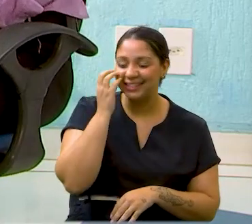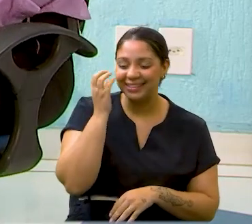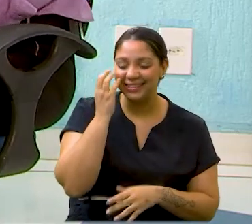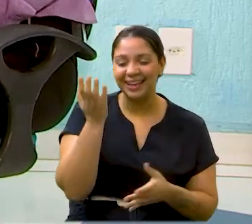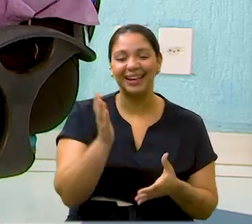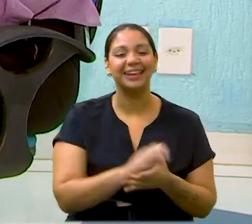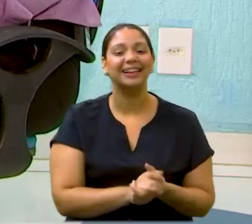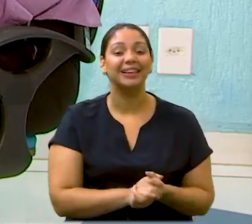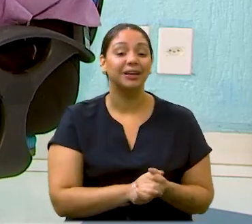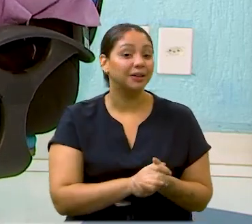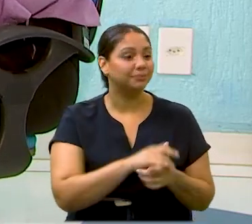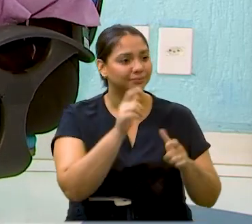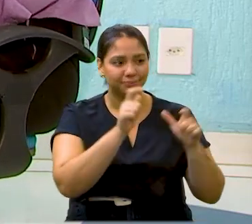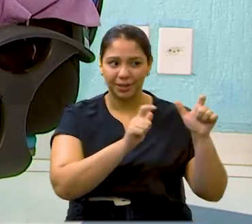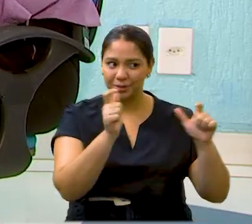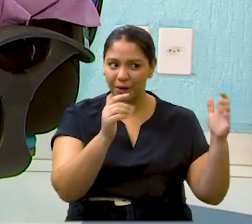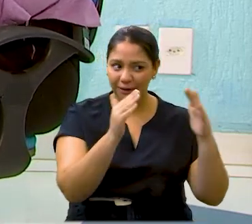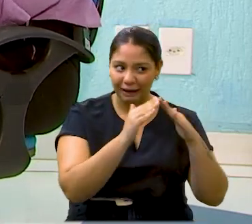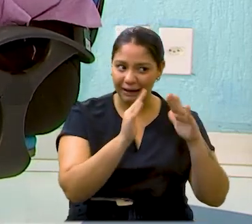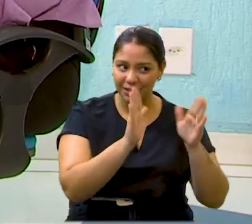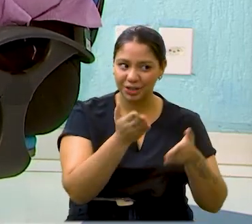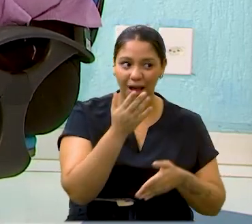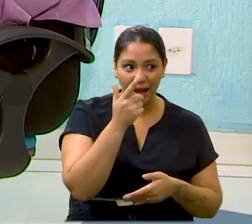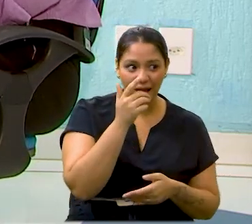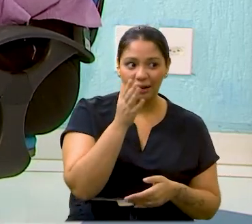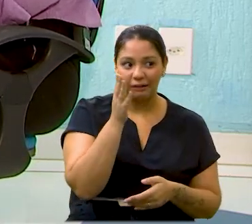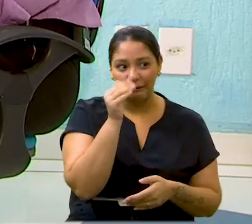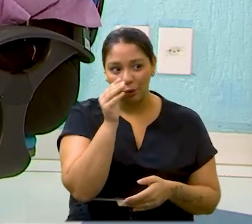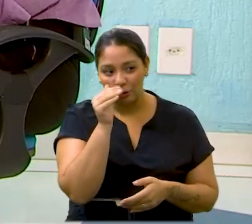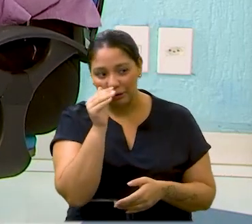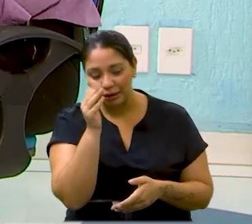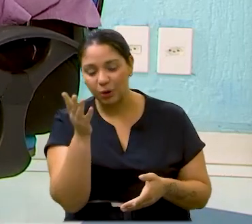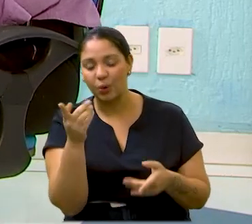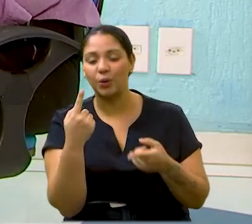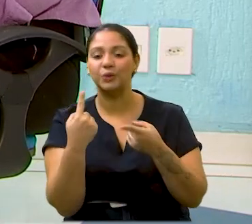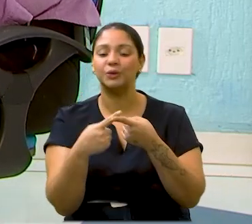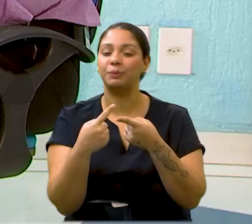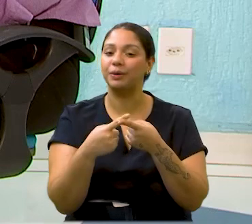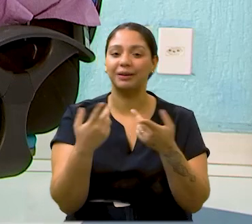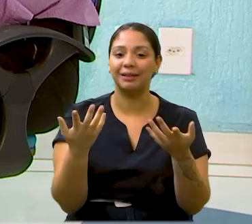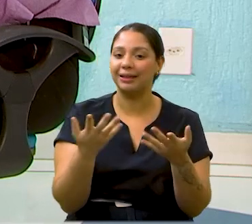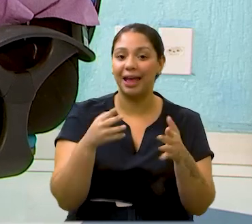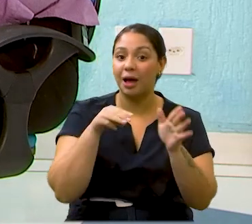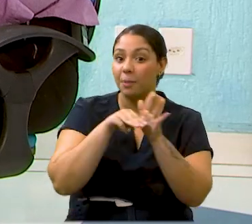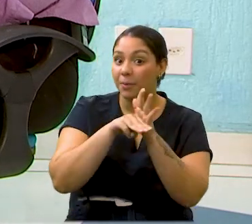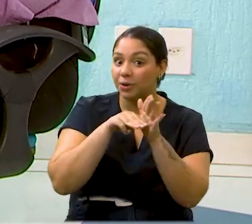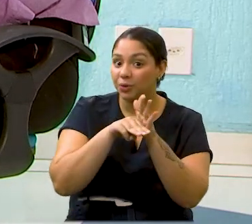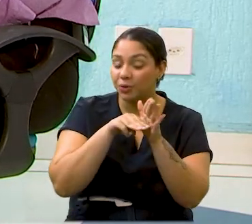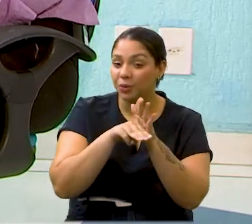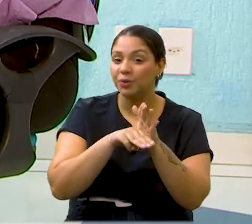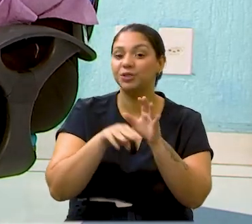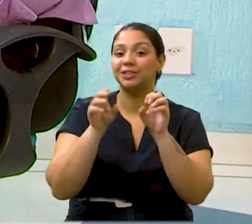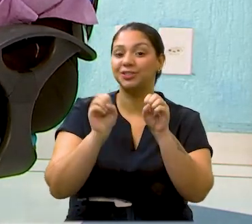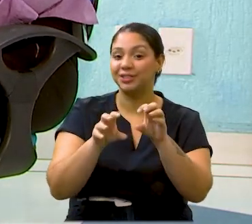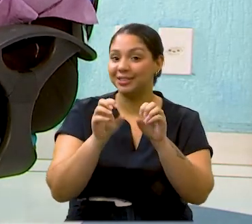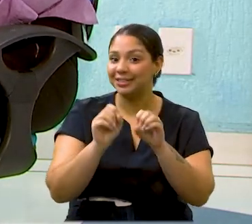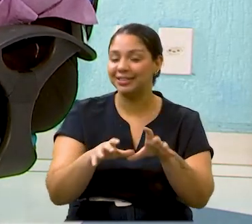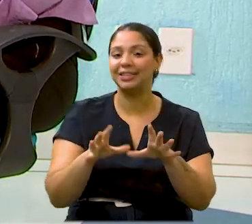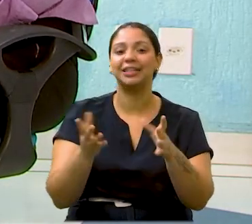Sim. Bom, o pessoal em casa já está curioso, porque é uma metodologia, né, de